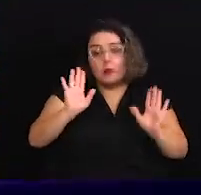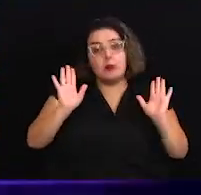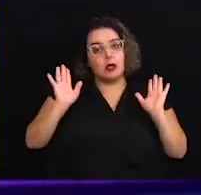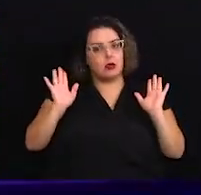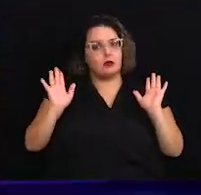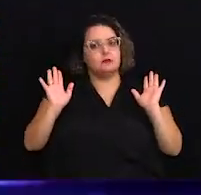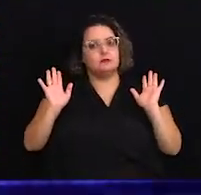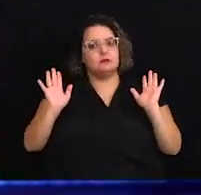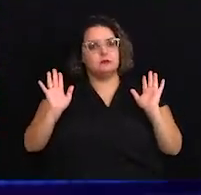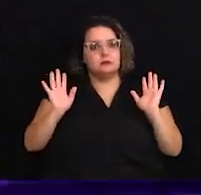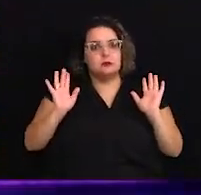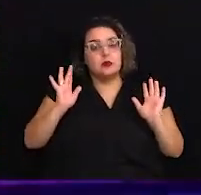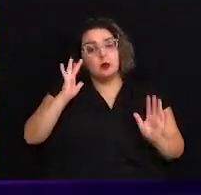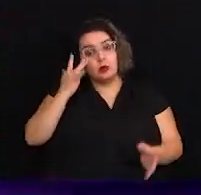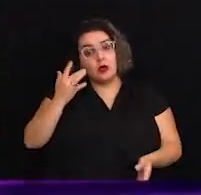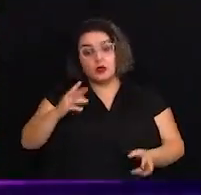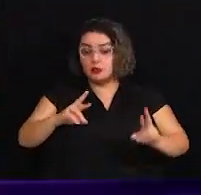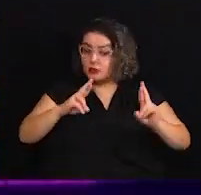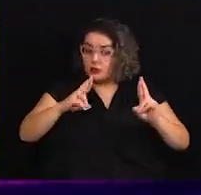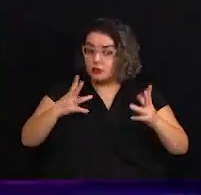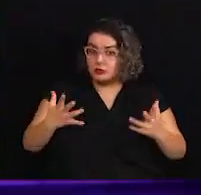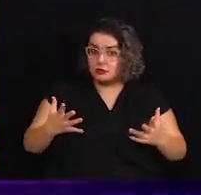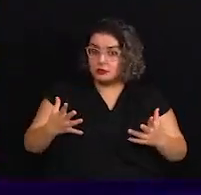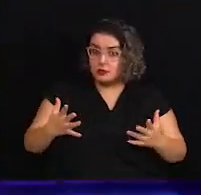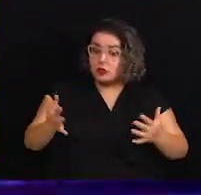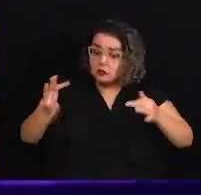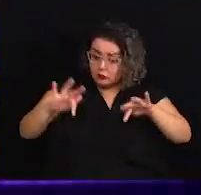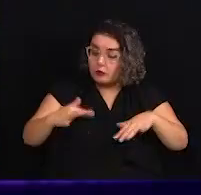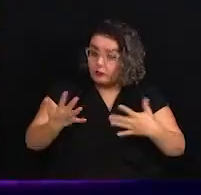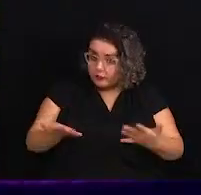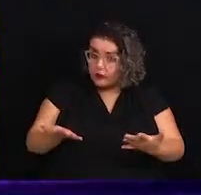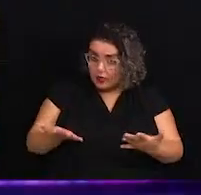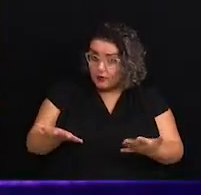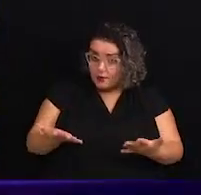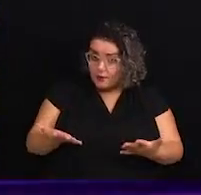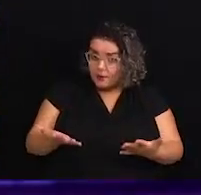E espero que elas se surpreendam no final, assim, por assim dizer.